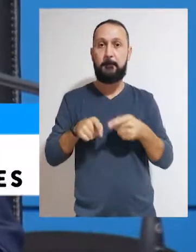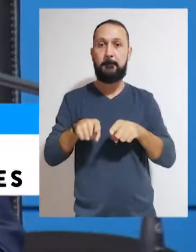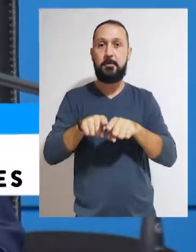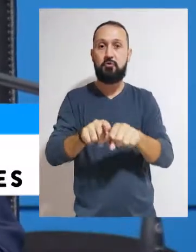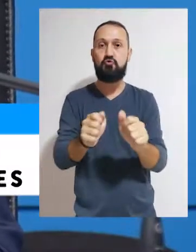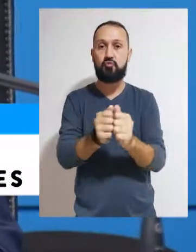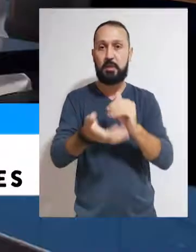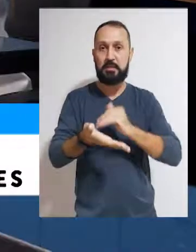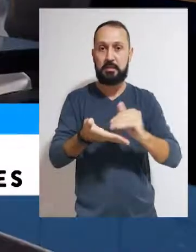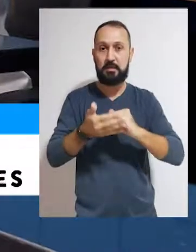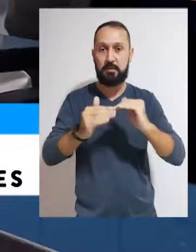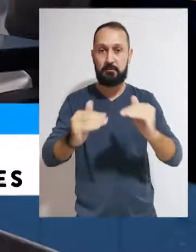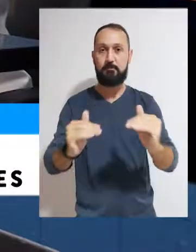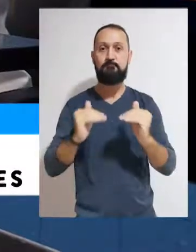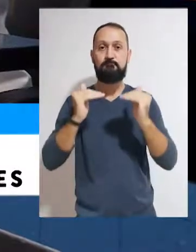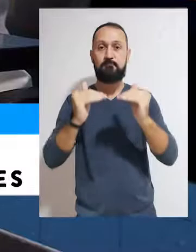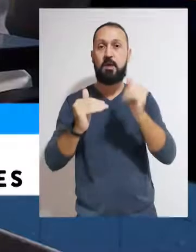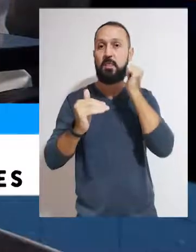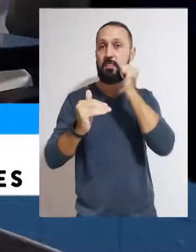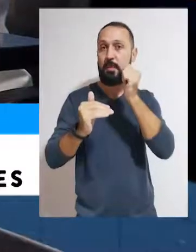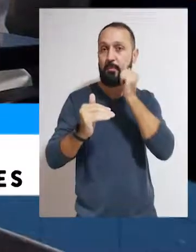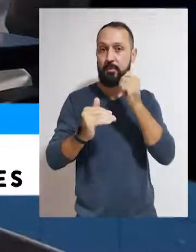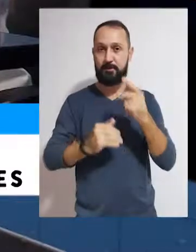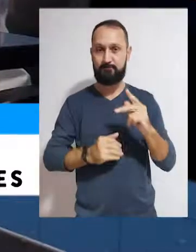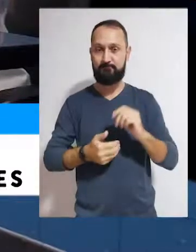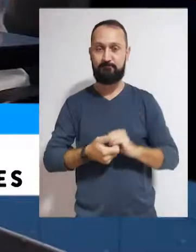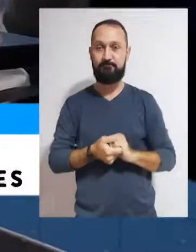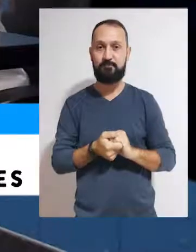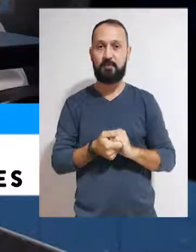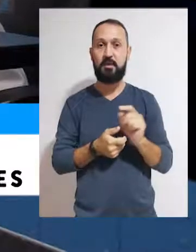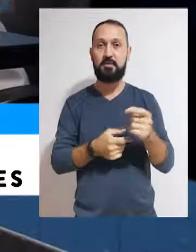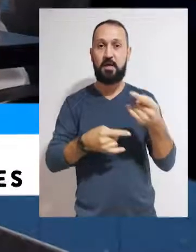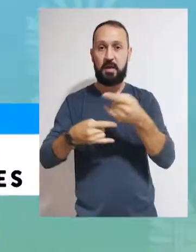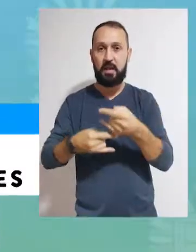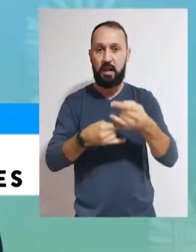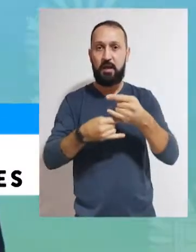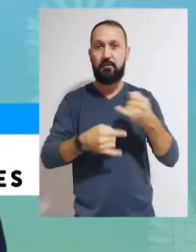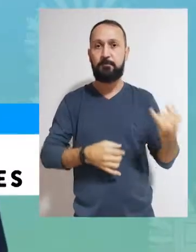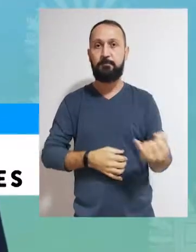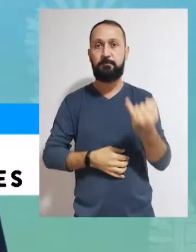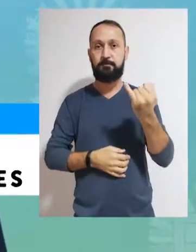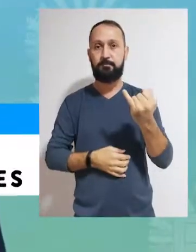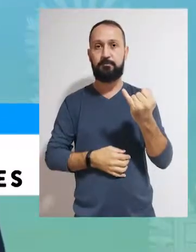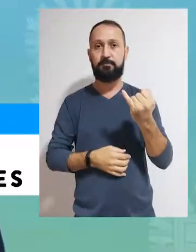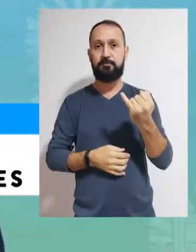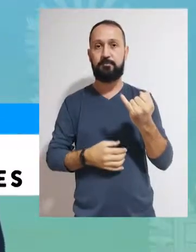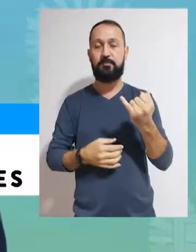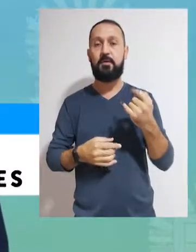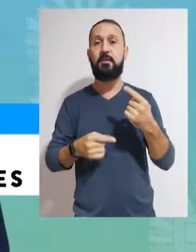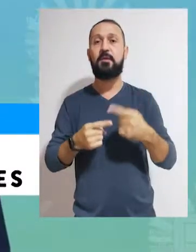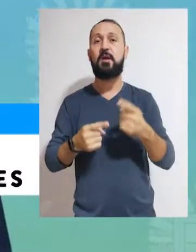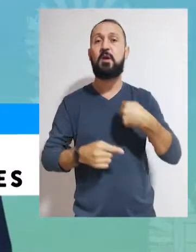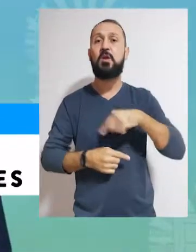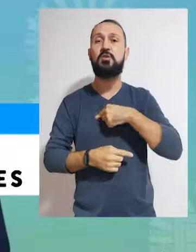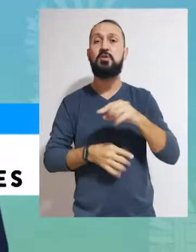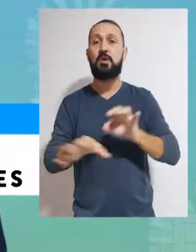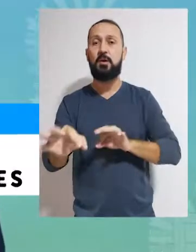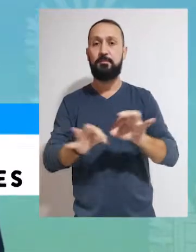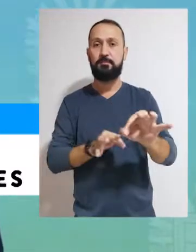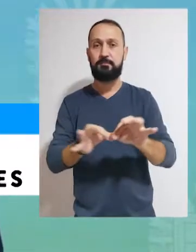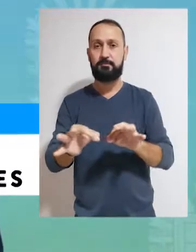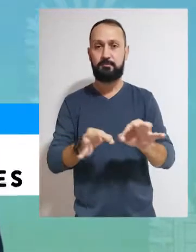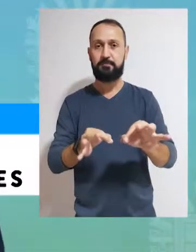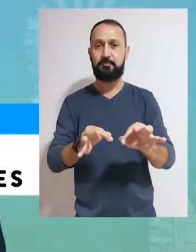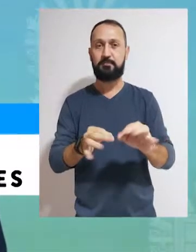parceria com a Subsecretaria Estadual de Políticas Públicas para Mulheres. Esta live foi importante que